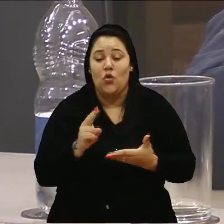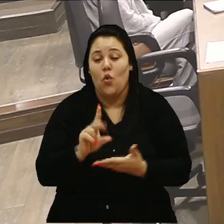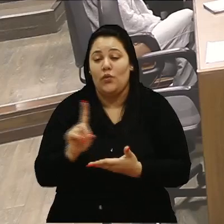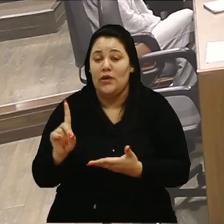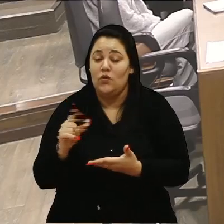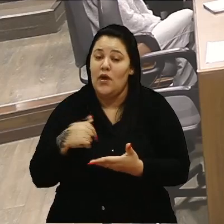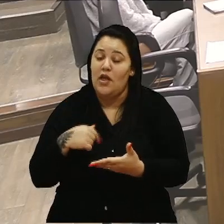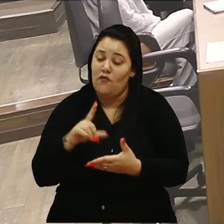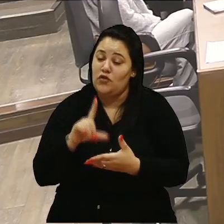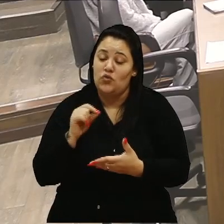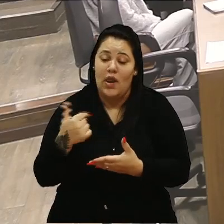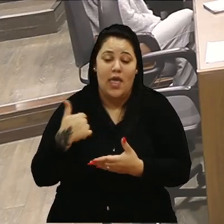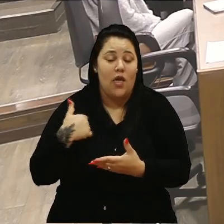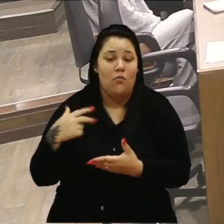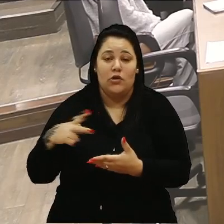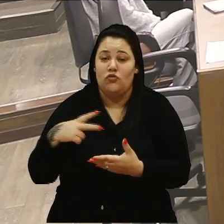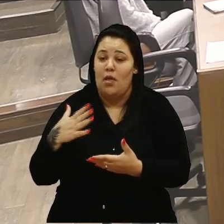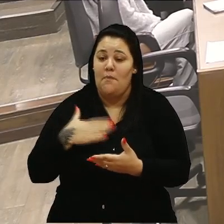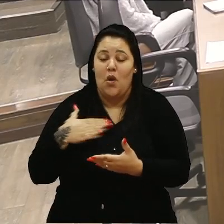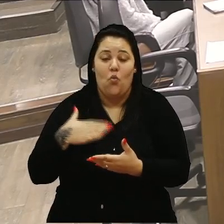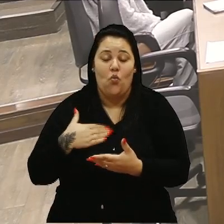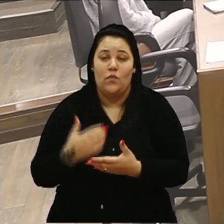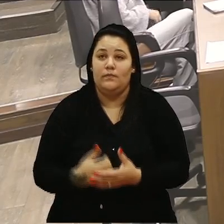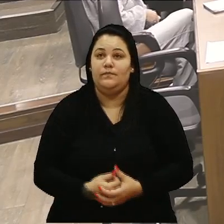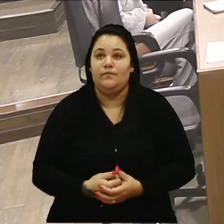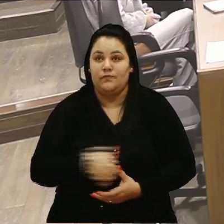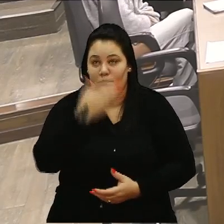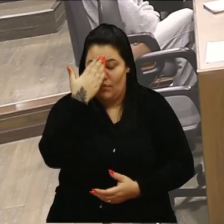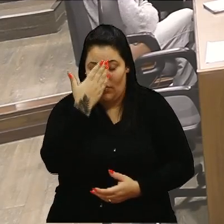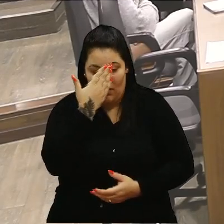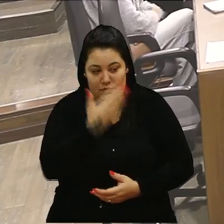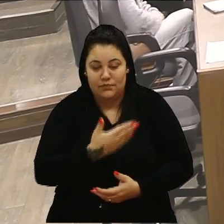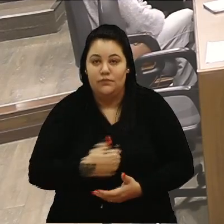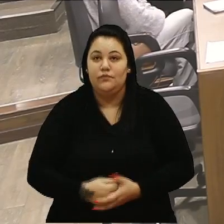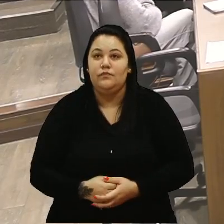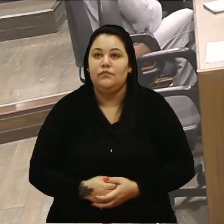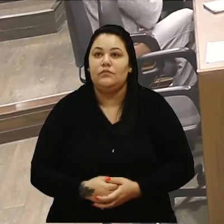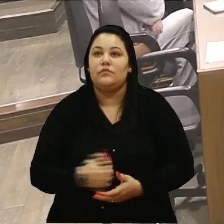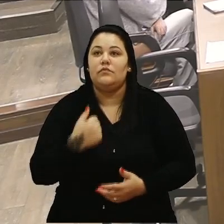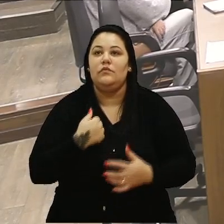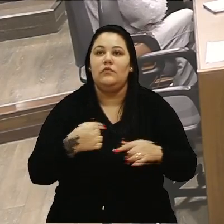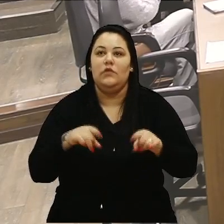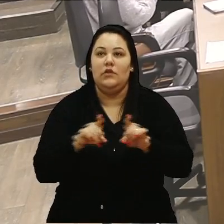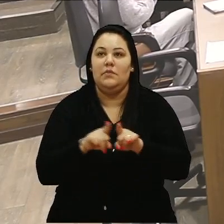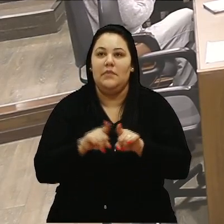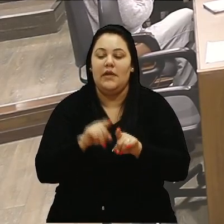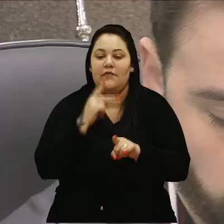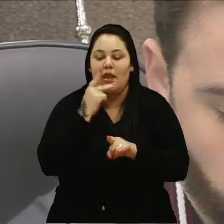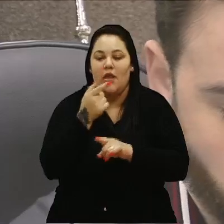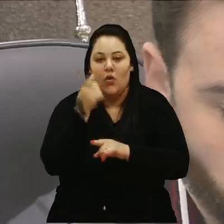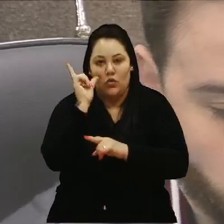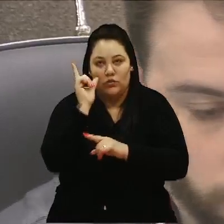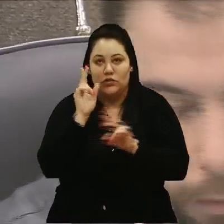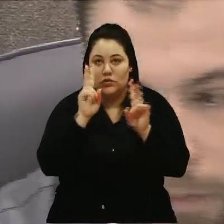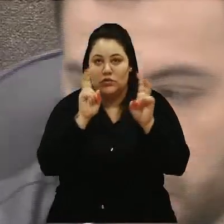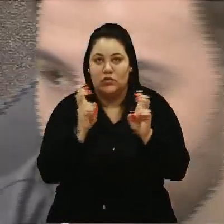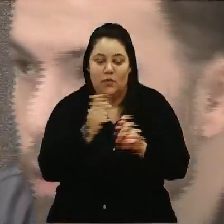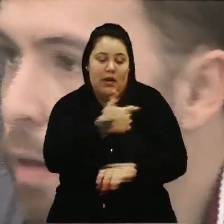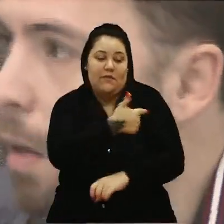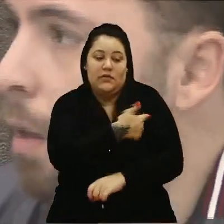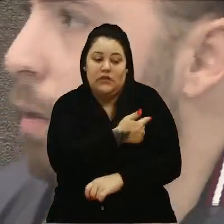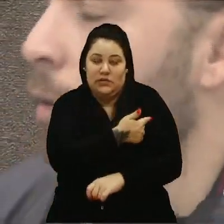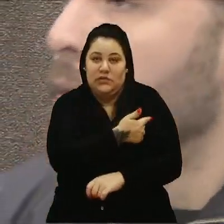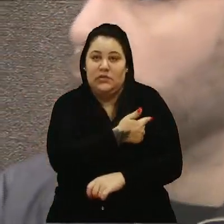Obrigado. Sua parte, vereadora Daiane. Obrigado pela parte, vereador. Eu também falei ontem sobre a questão da